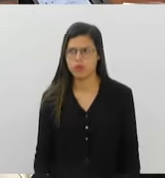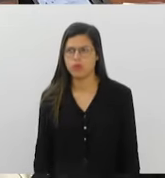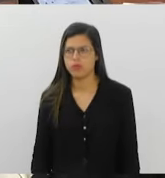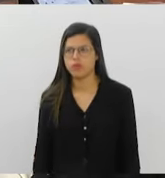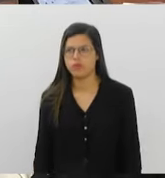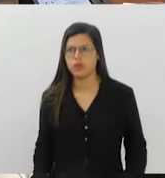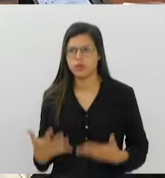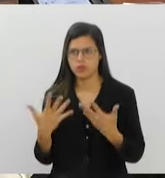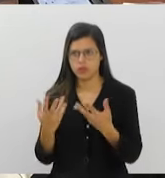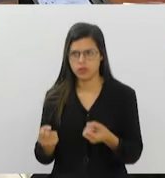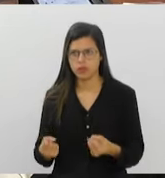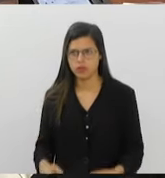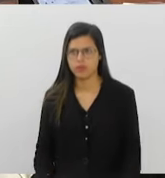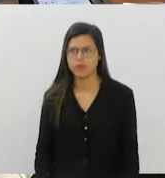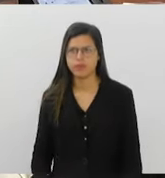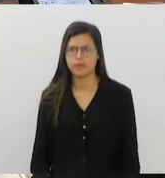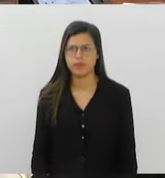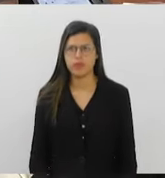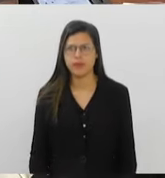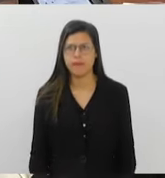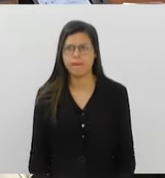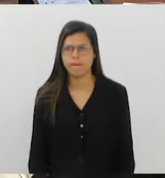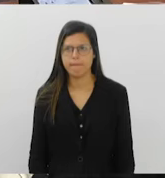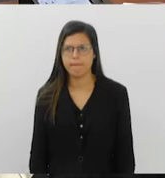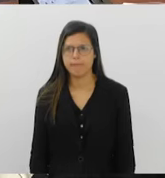consignado. Ministro. Não.